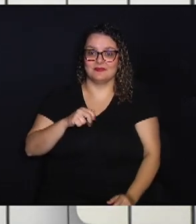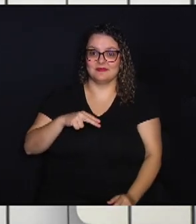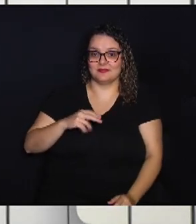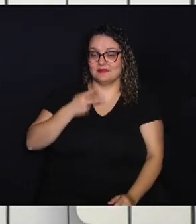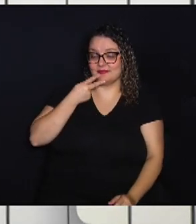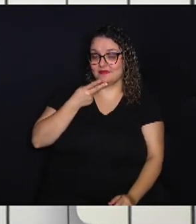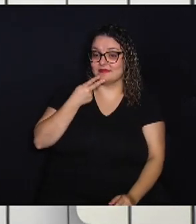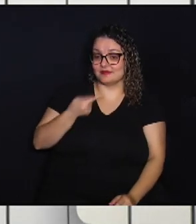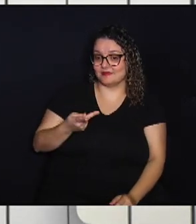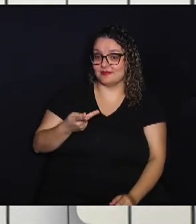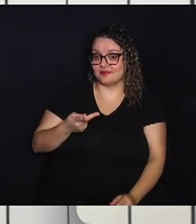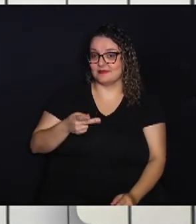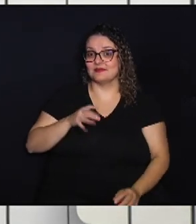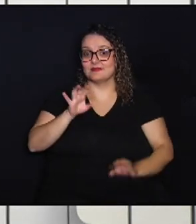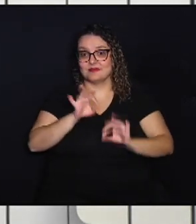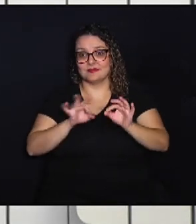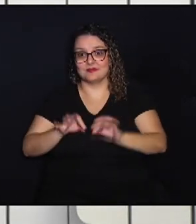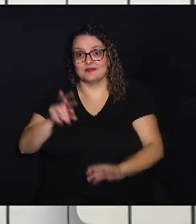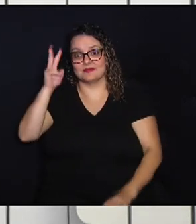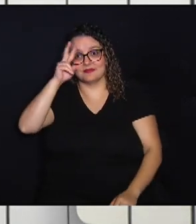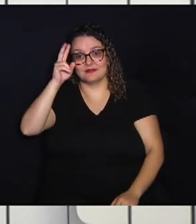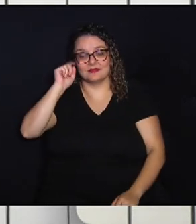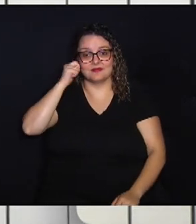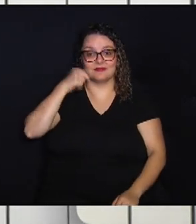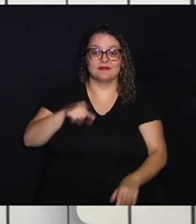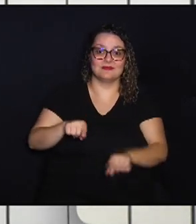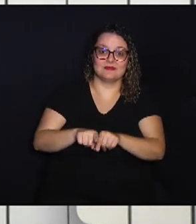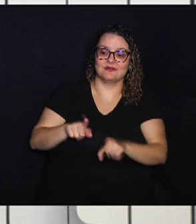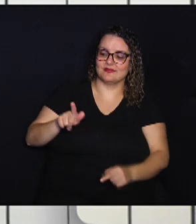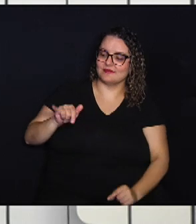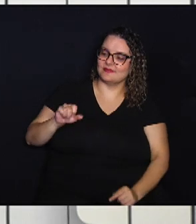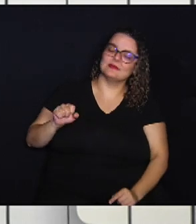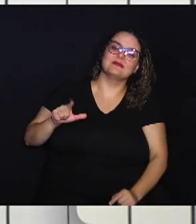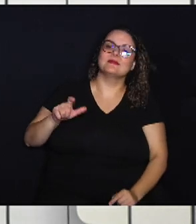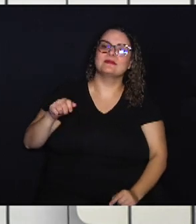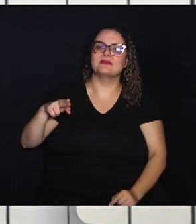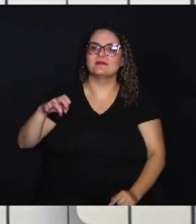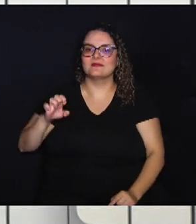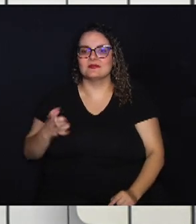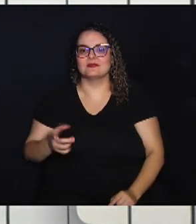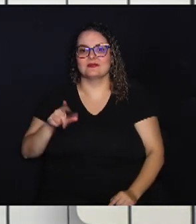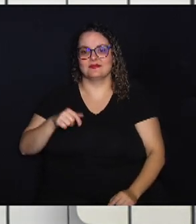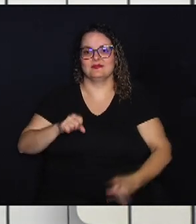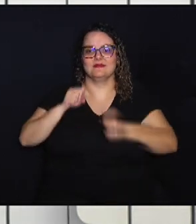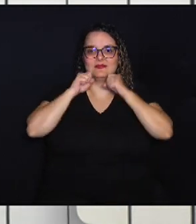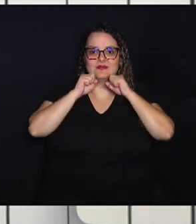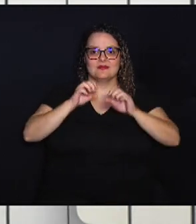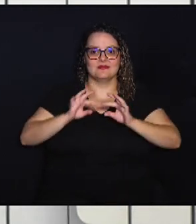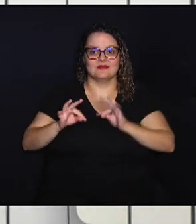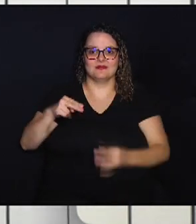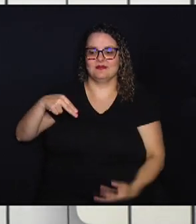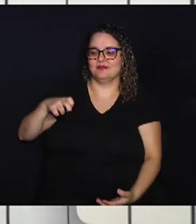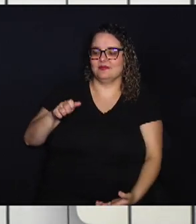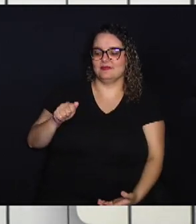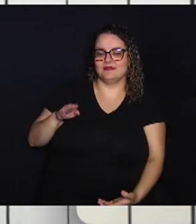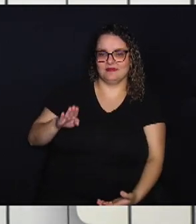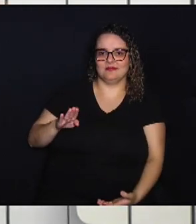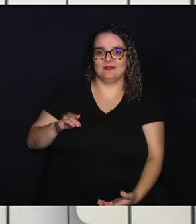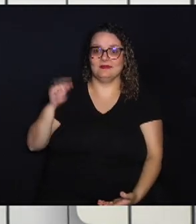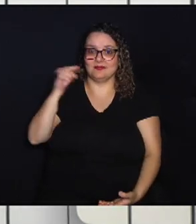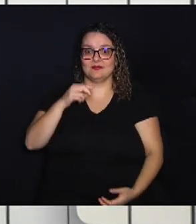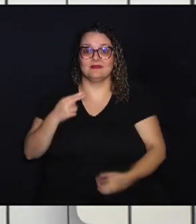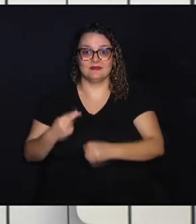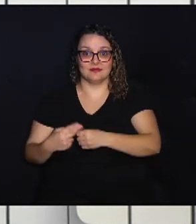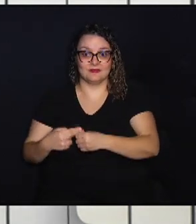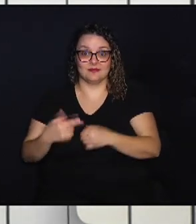coordenadora do projeto Histórias Negras, e também a Gislaine Alípio, que é assistente técnica do NEAB, lá da